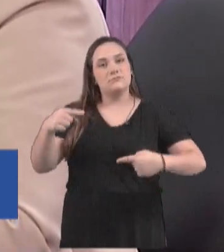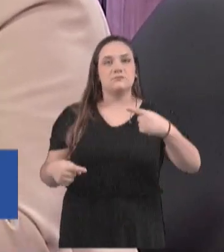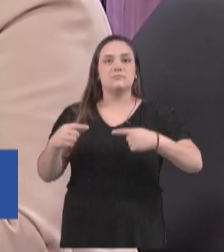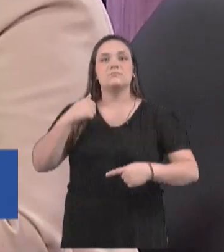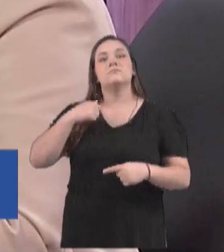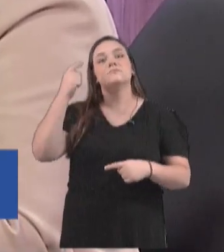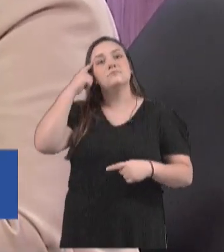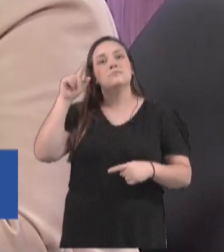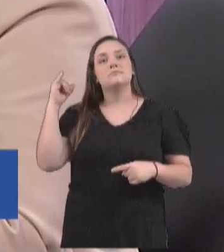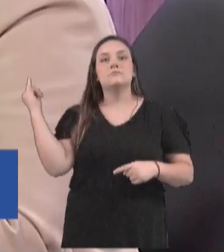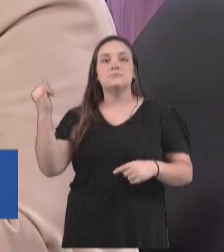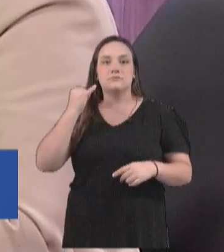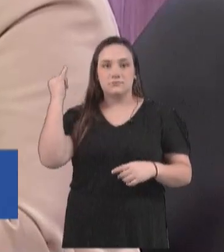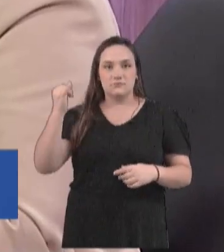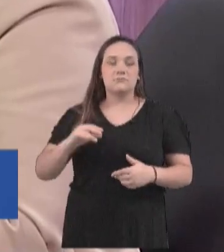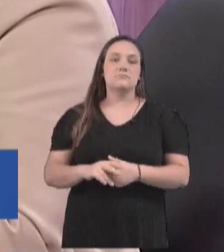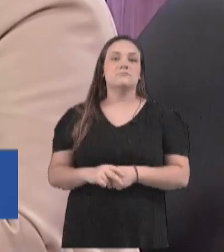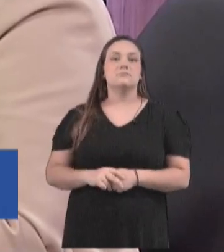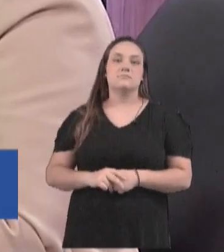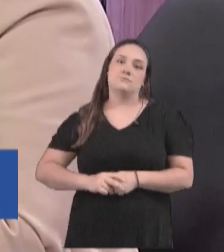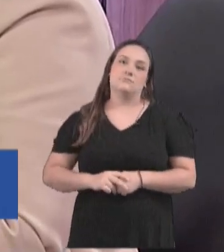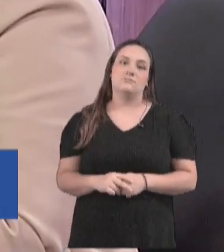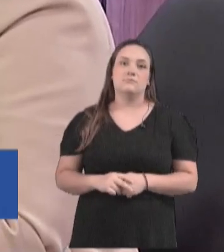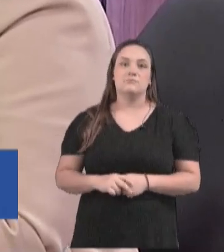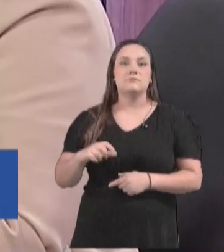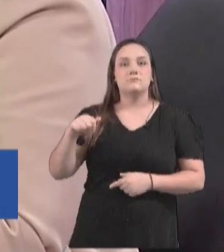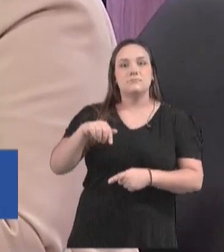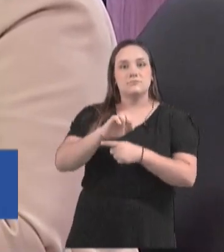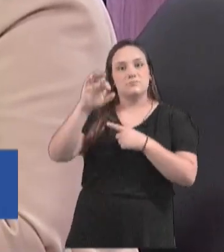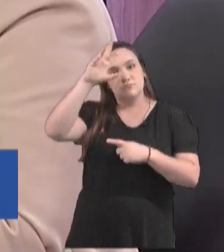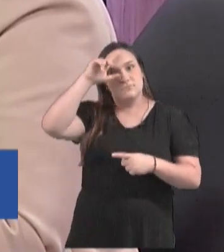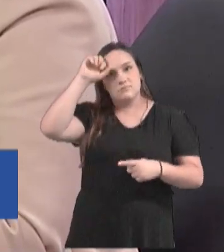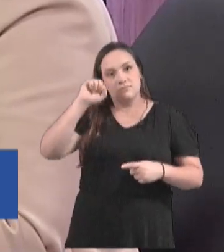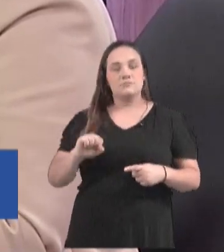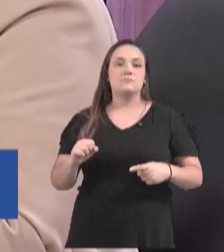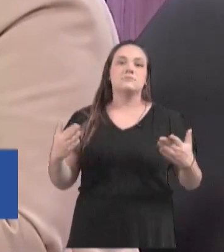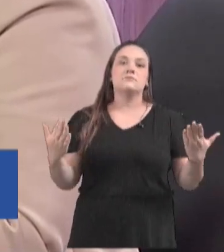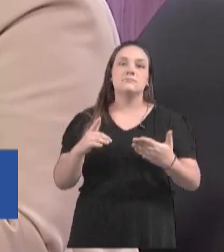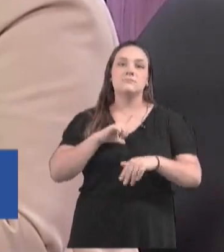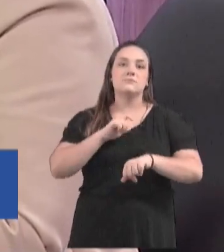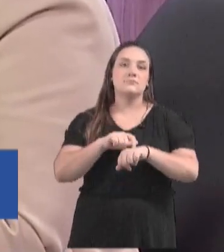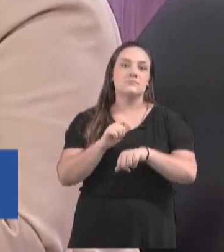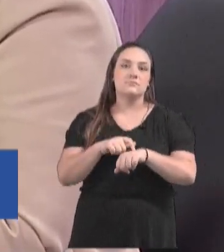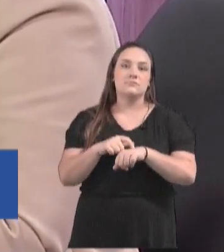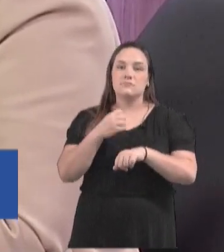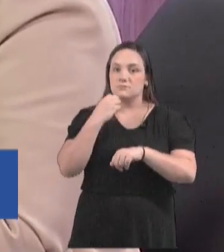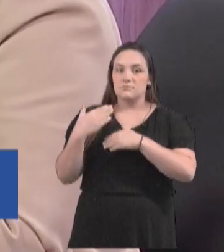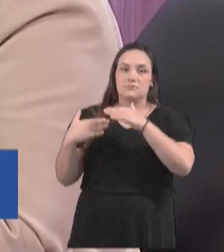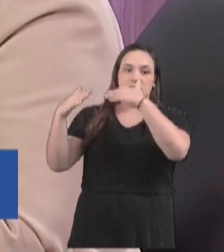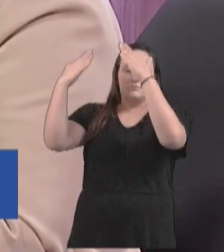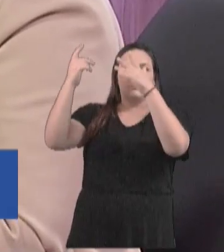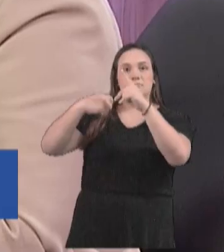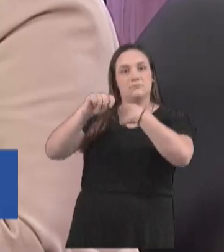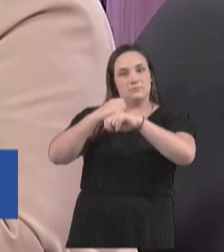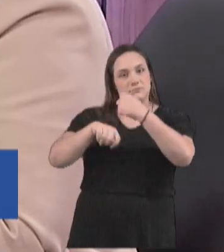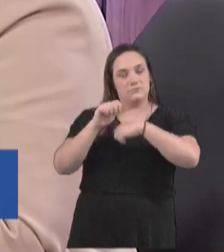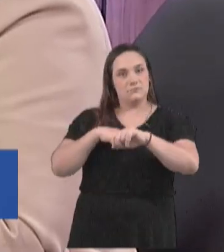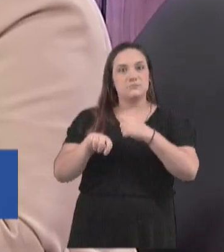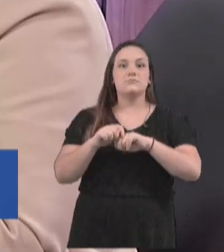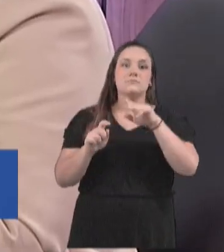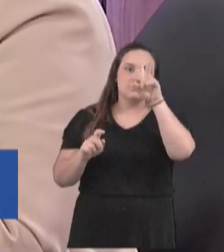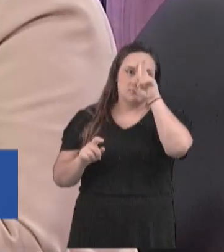que é importantíssimo nesse cenário, né? Mato Grosso do Sul vive um momento de desenvolvimento econômico